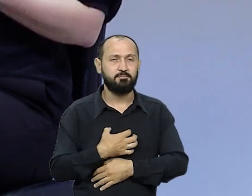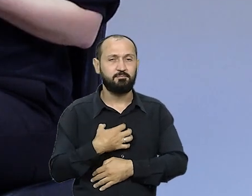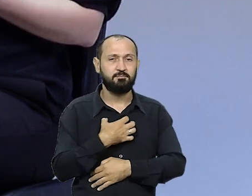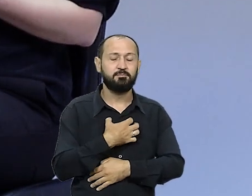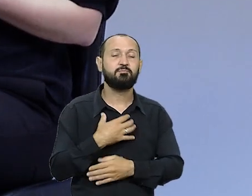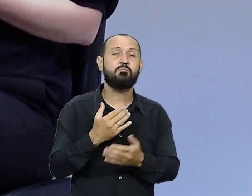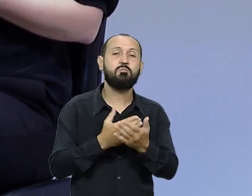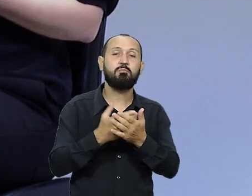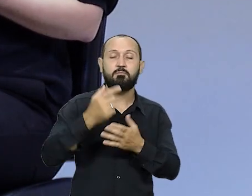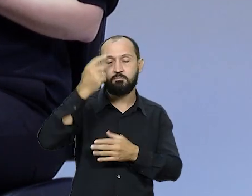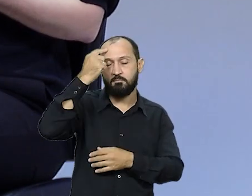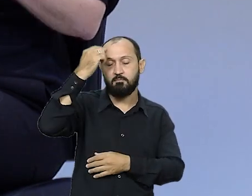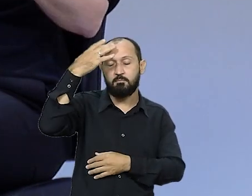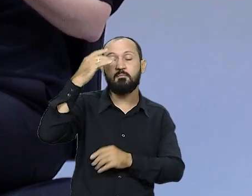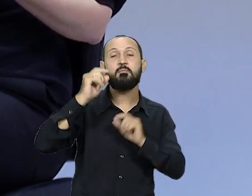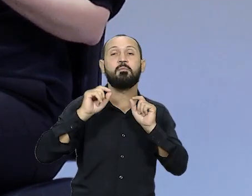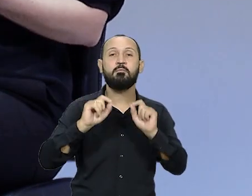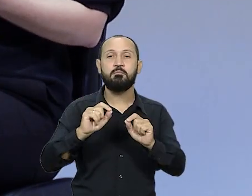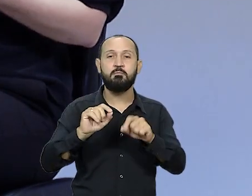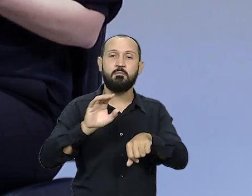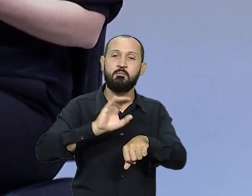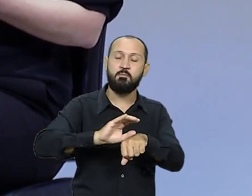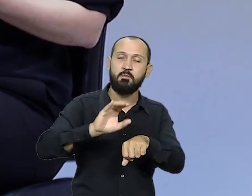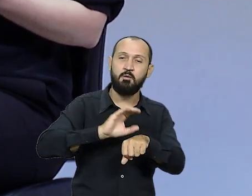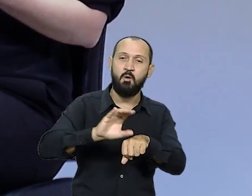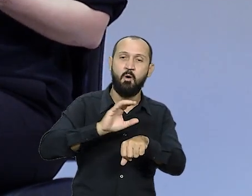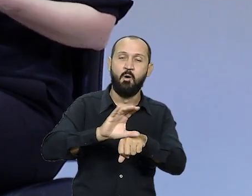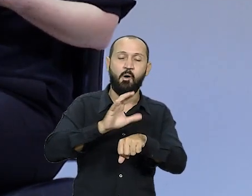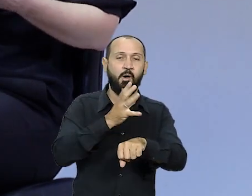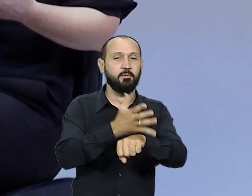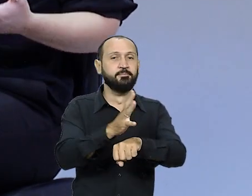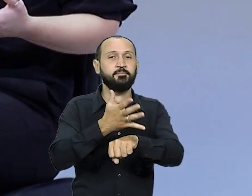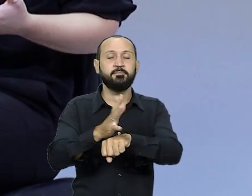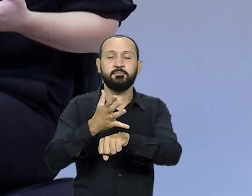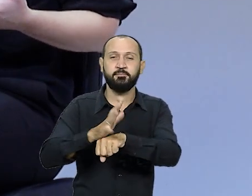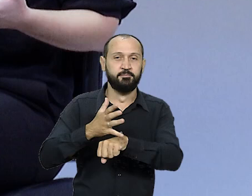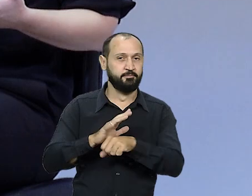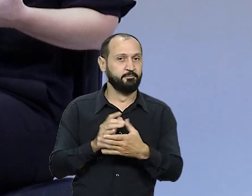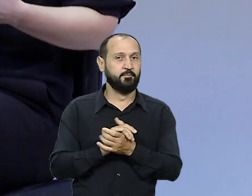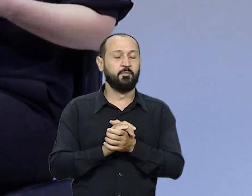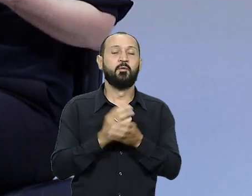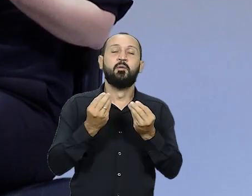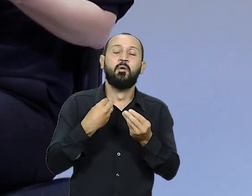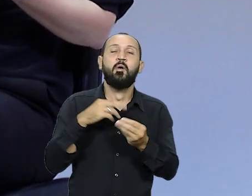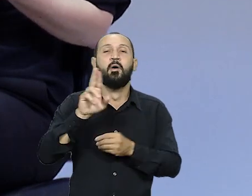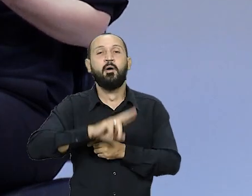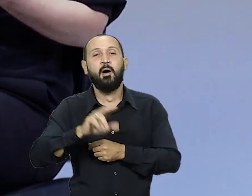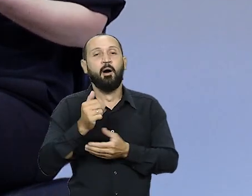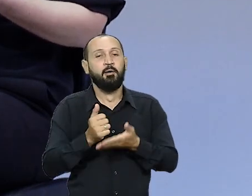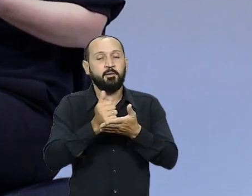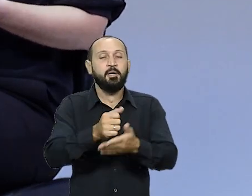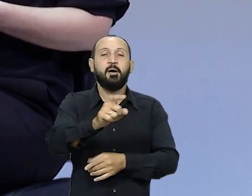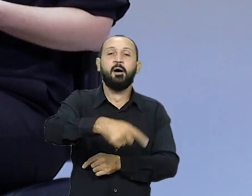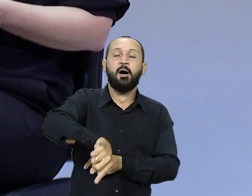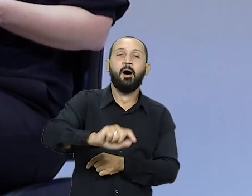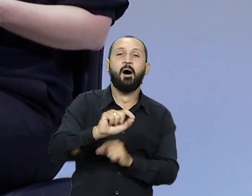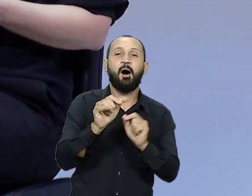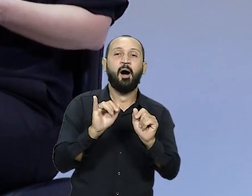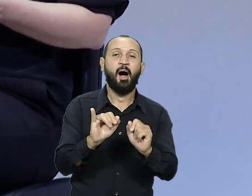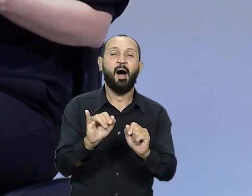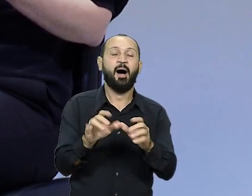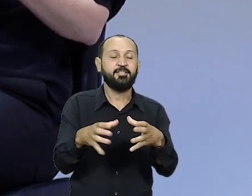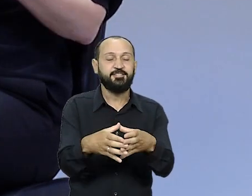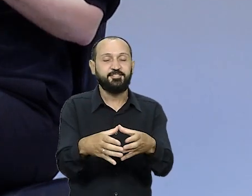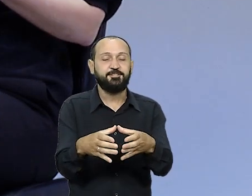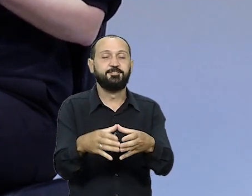inquietar demais e veio a ideia do quê? Dos cursos de extensão. Como que a gente pode estar trabalhando para auxiliar esse